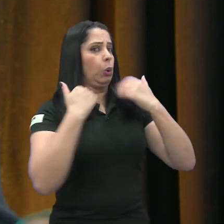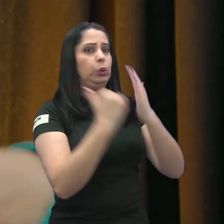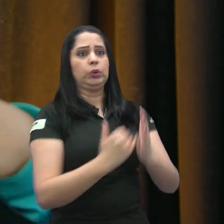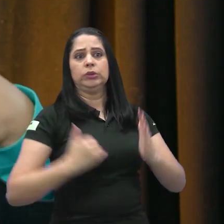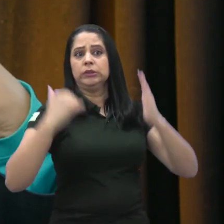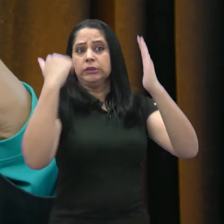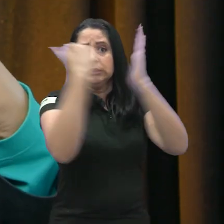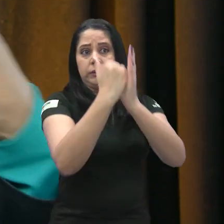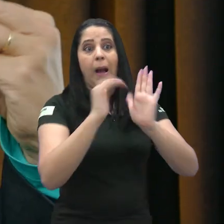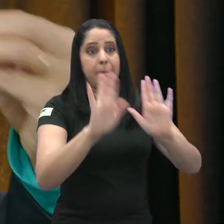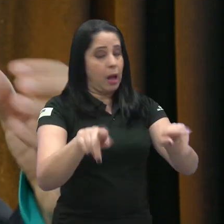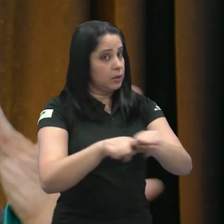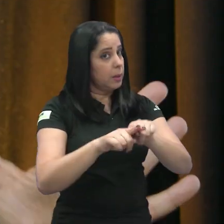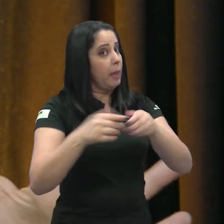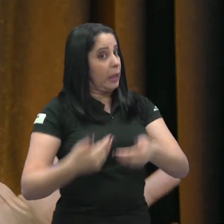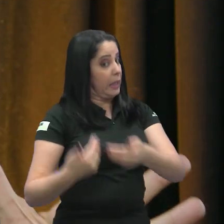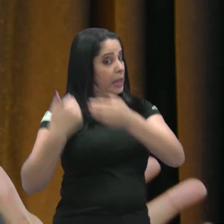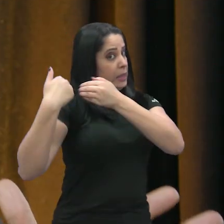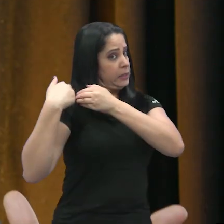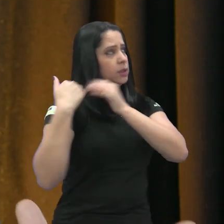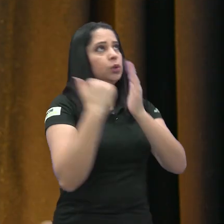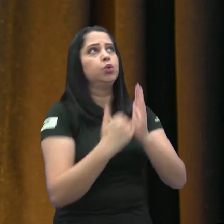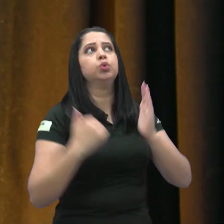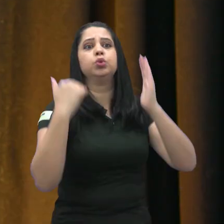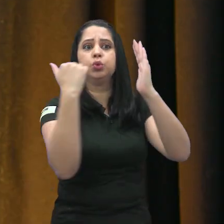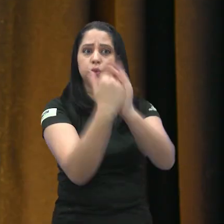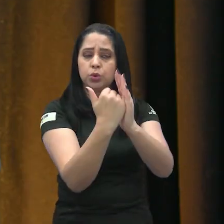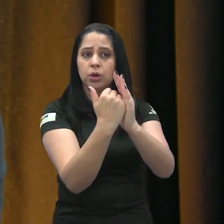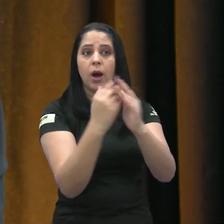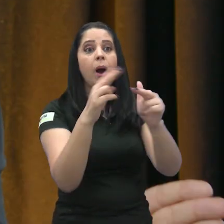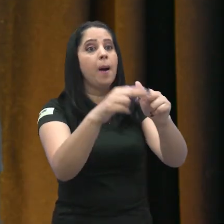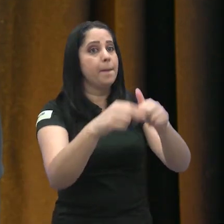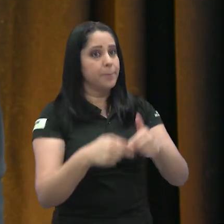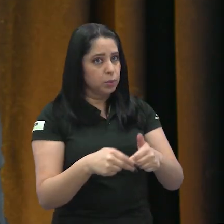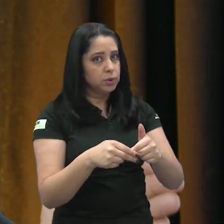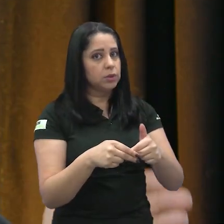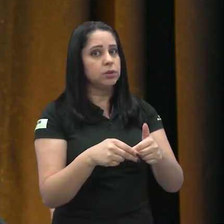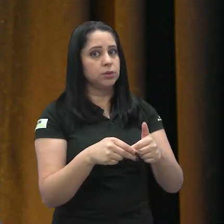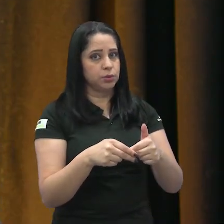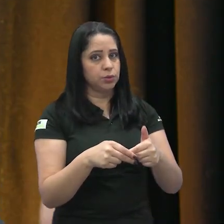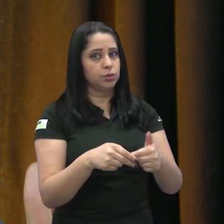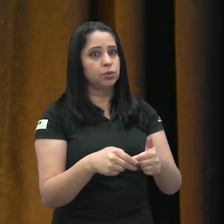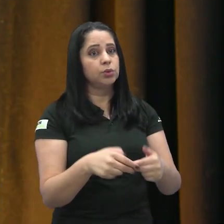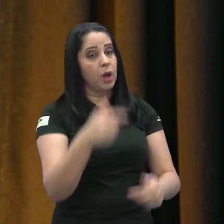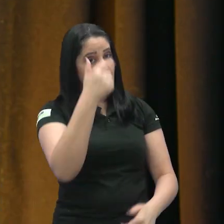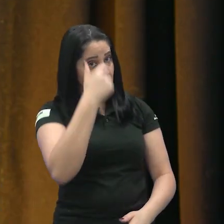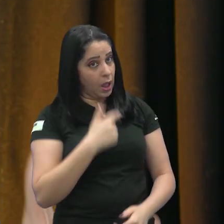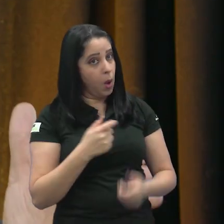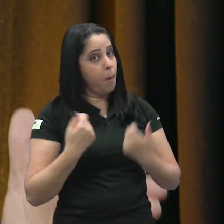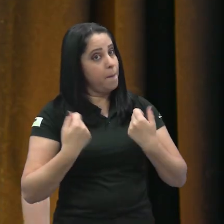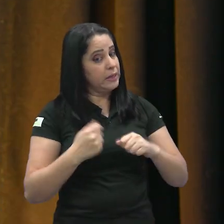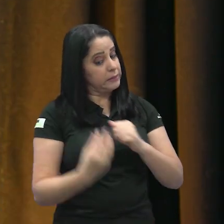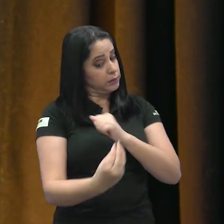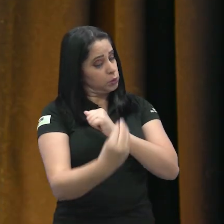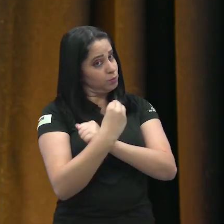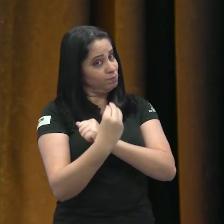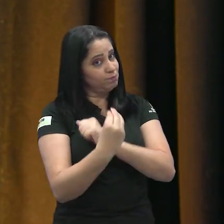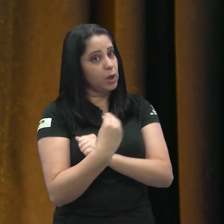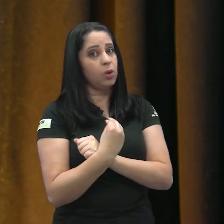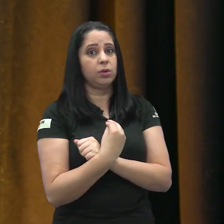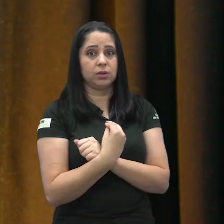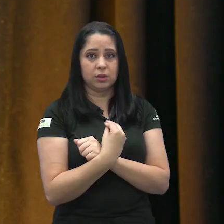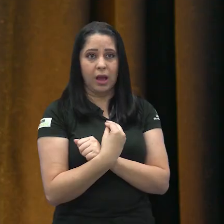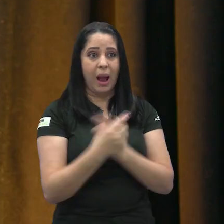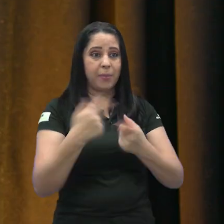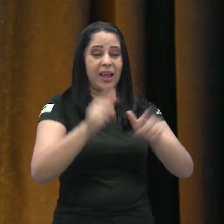é uma responsabilidade muito grande. Então, por isso que você precisa se cuidar.